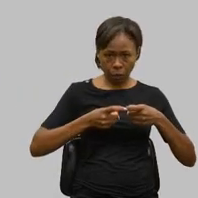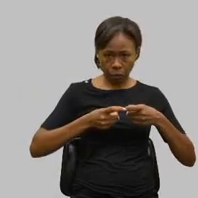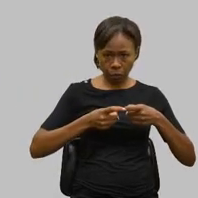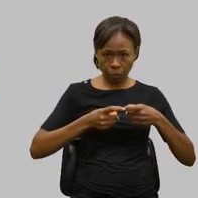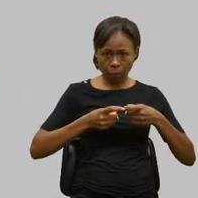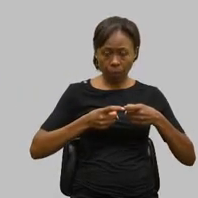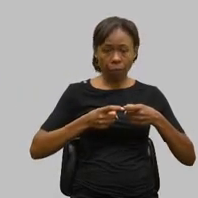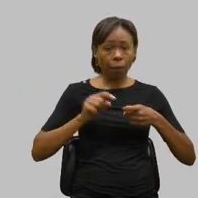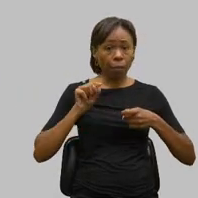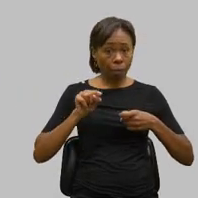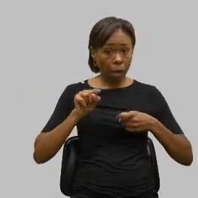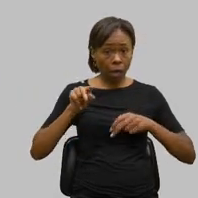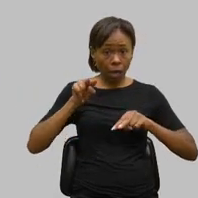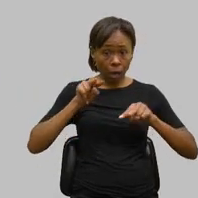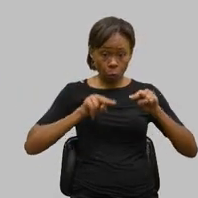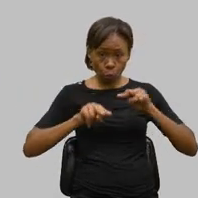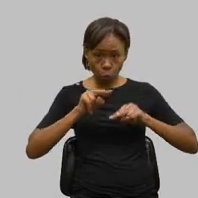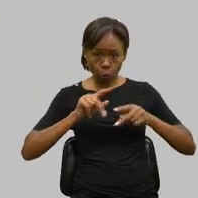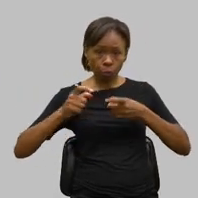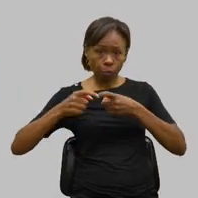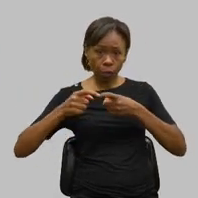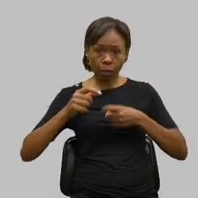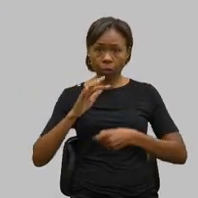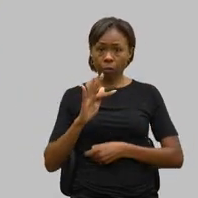consulta médica, vai ser FAEC,